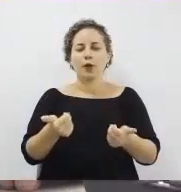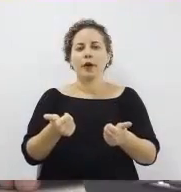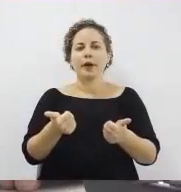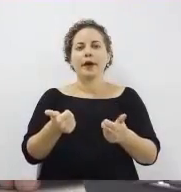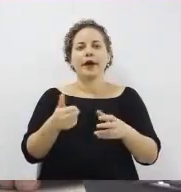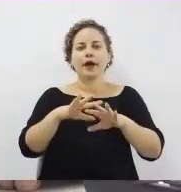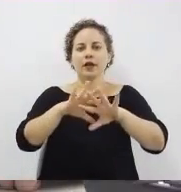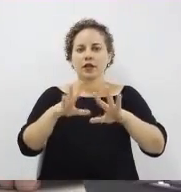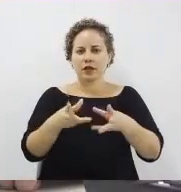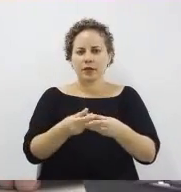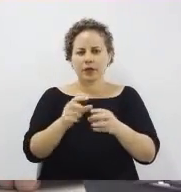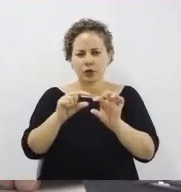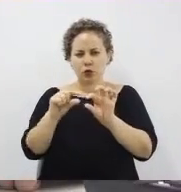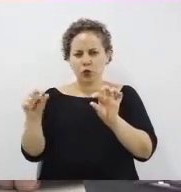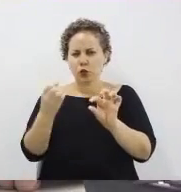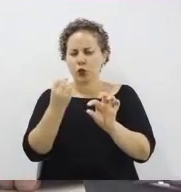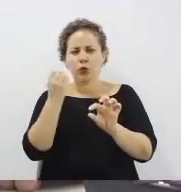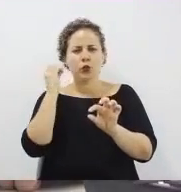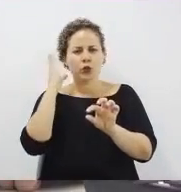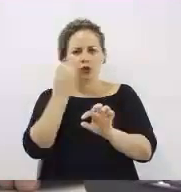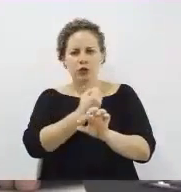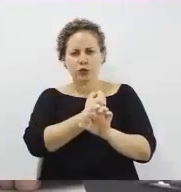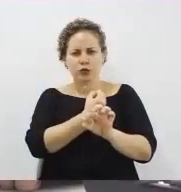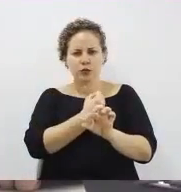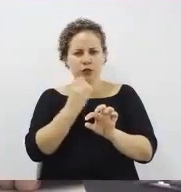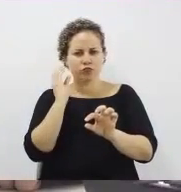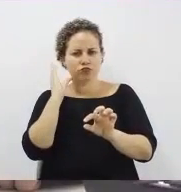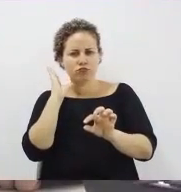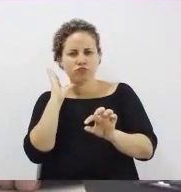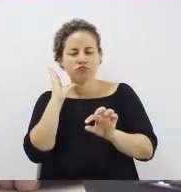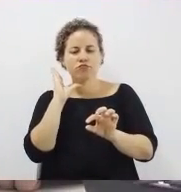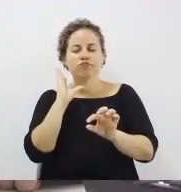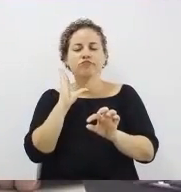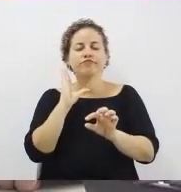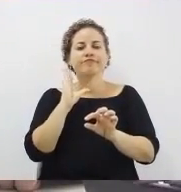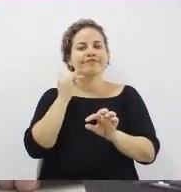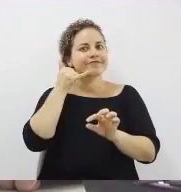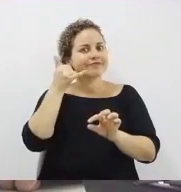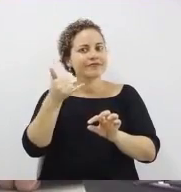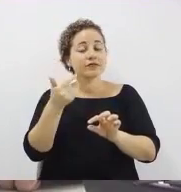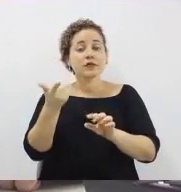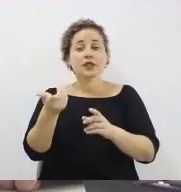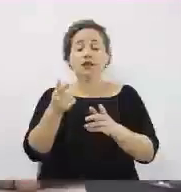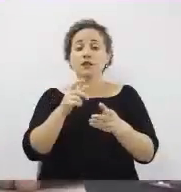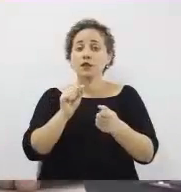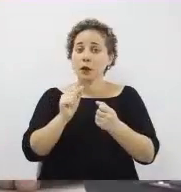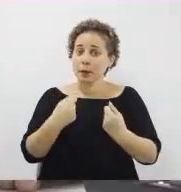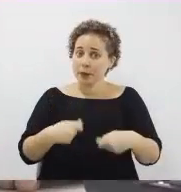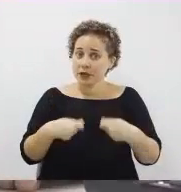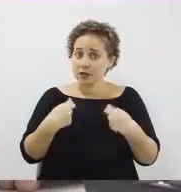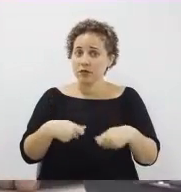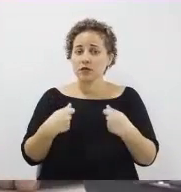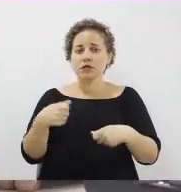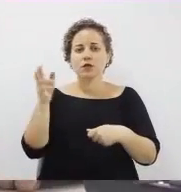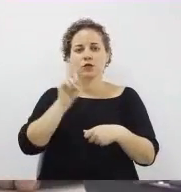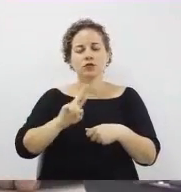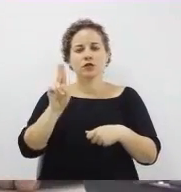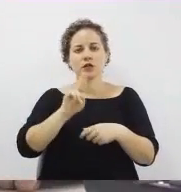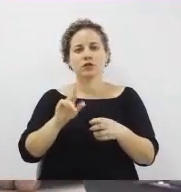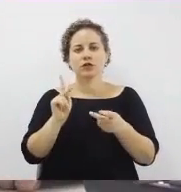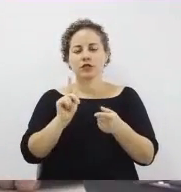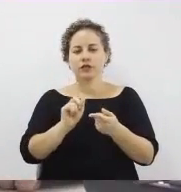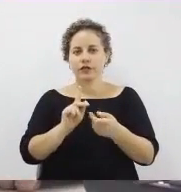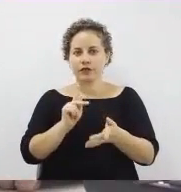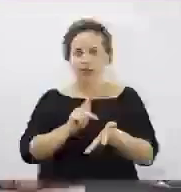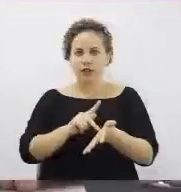Então, esta atividade faz parte de um elemento de pós-transação e pode e deve ser utilizado